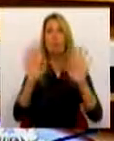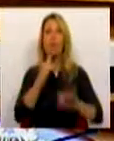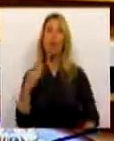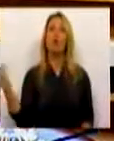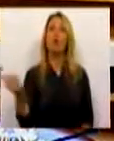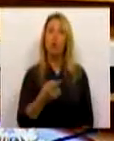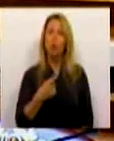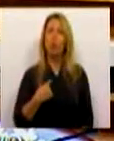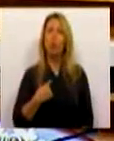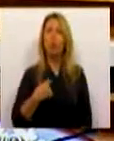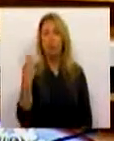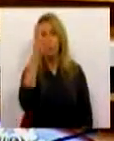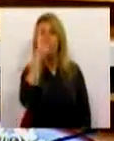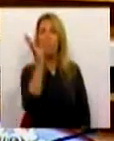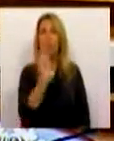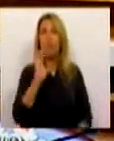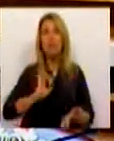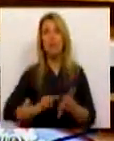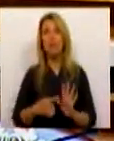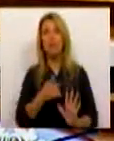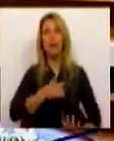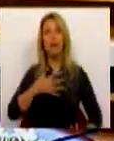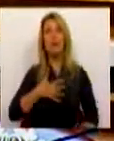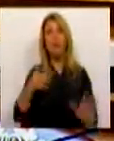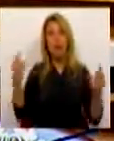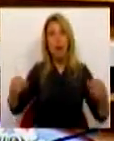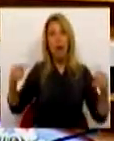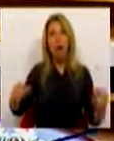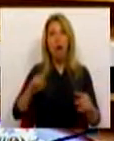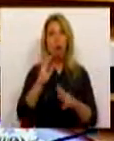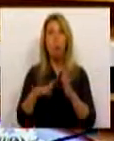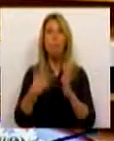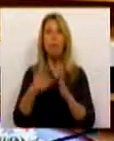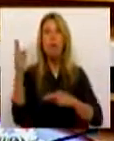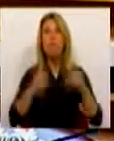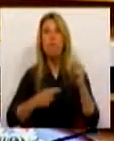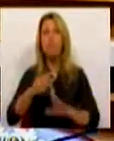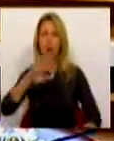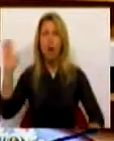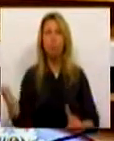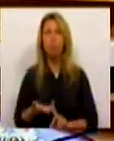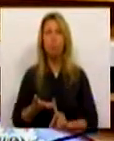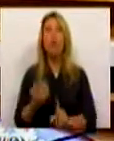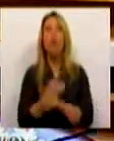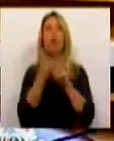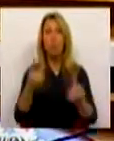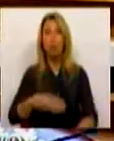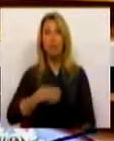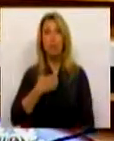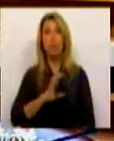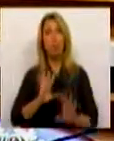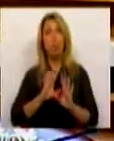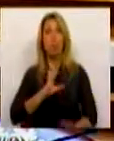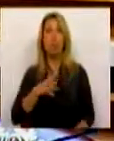cientes as necessidades que as empresas têm de planeamento fiscal agressivo, porque sentem que estão num mundo globalizado e de